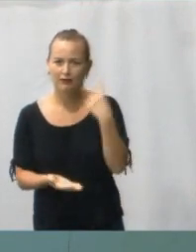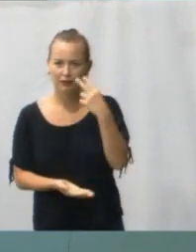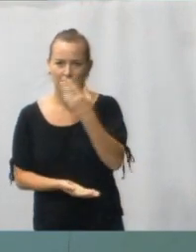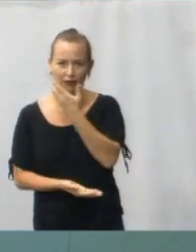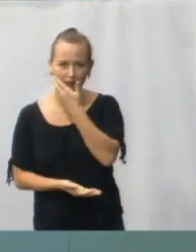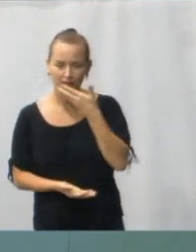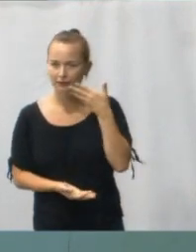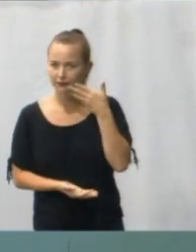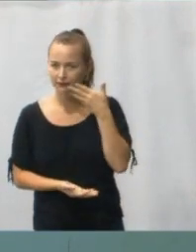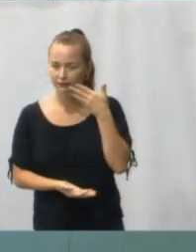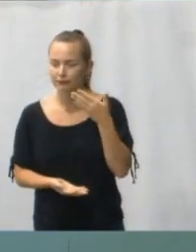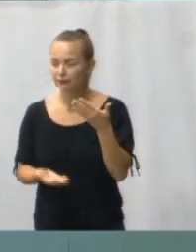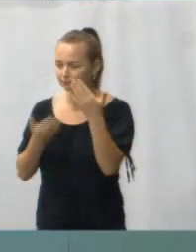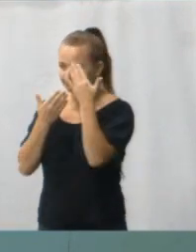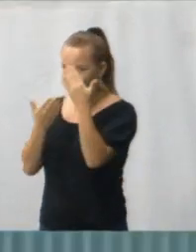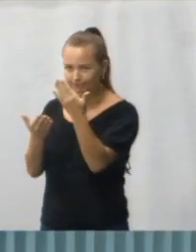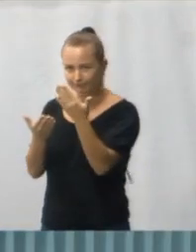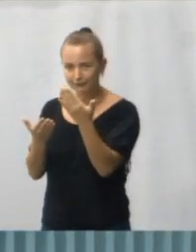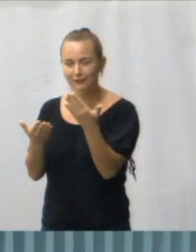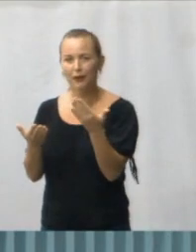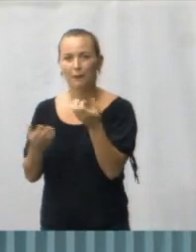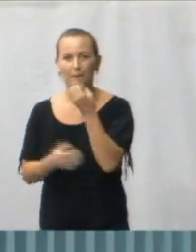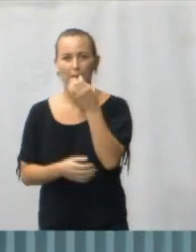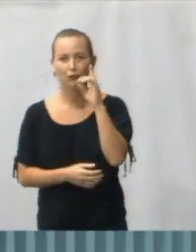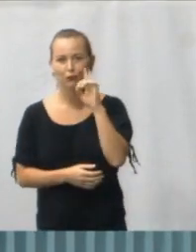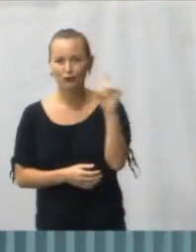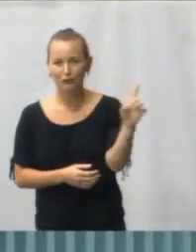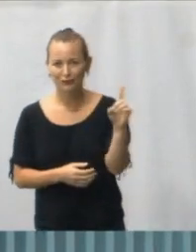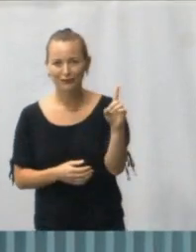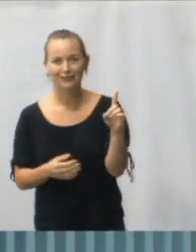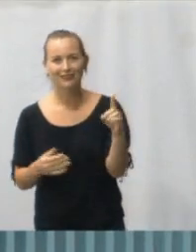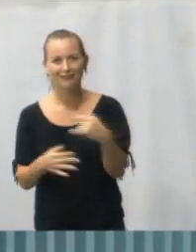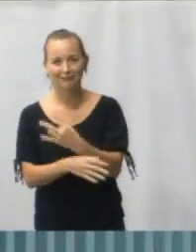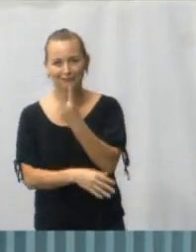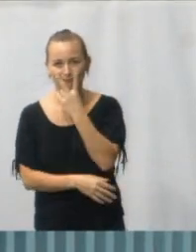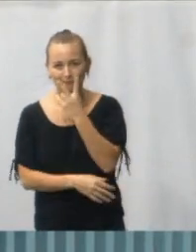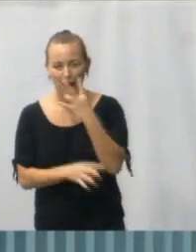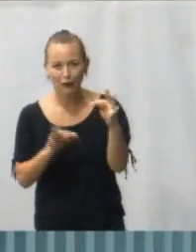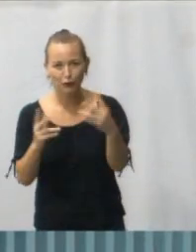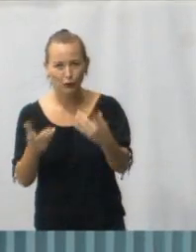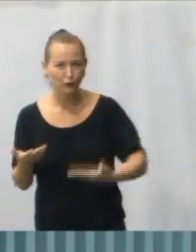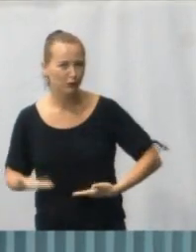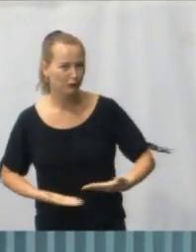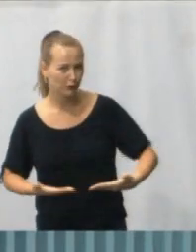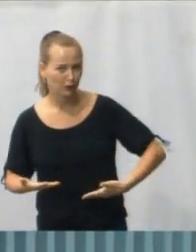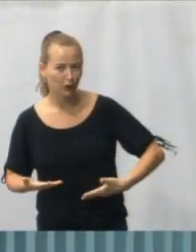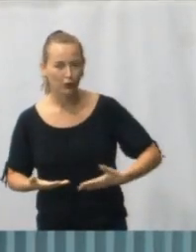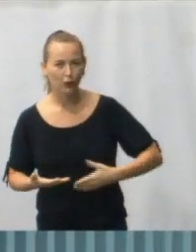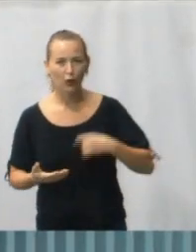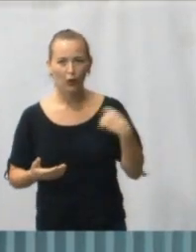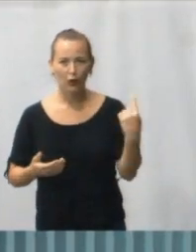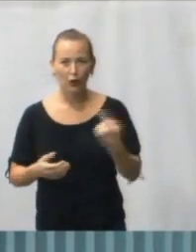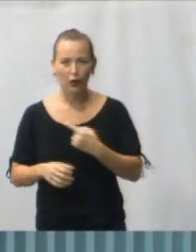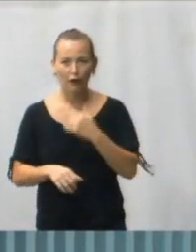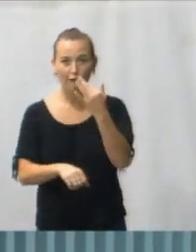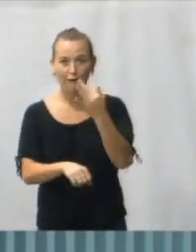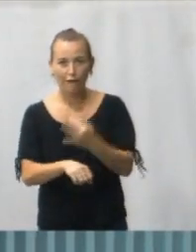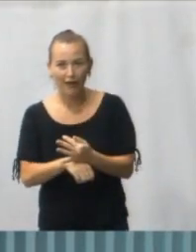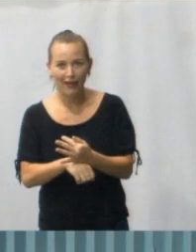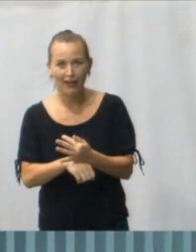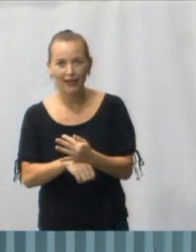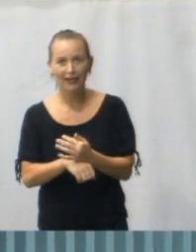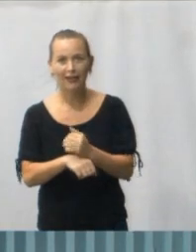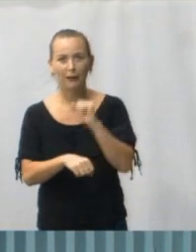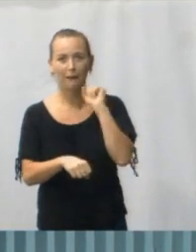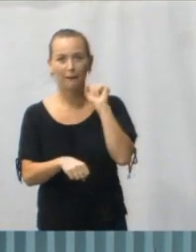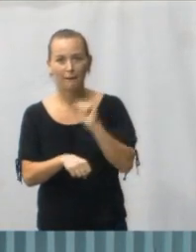dia, cidade de Vitória, bom dia a todos os servidores. Né? Nós interrompemos o recesso parlamentar aqui para fazer